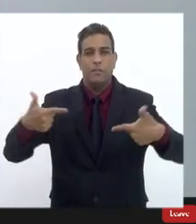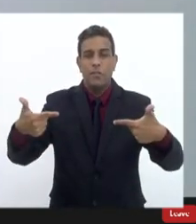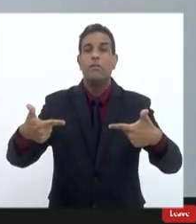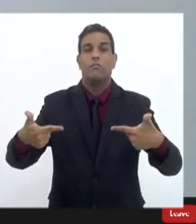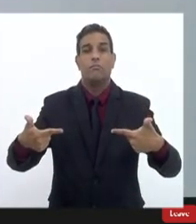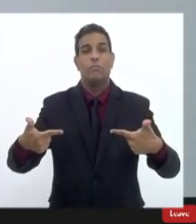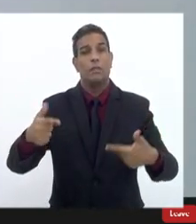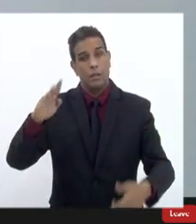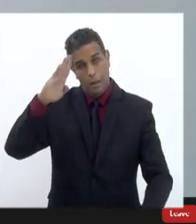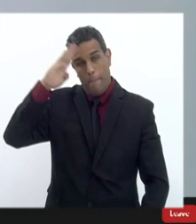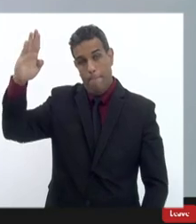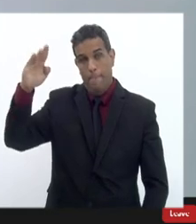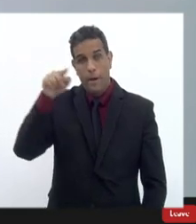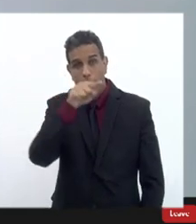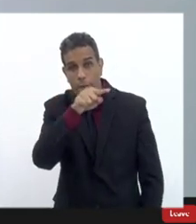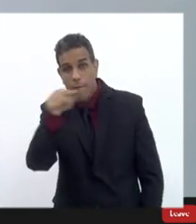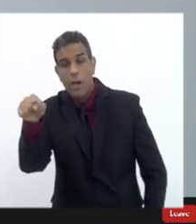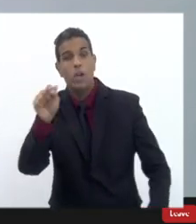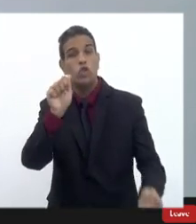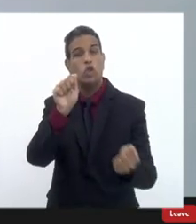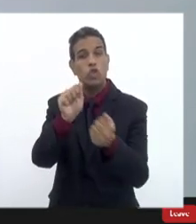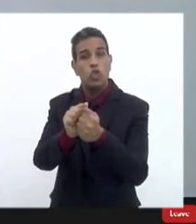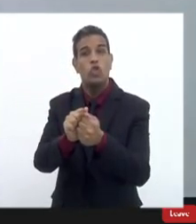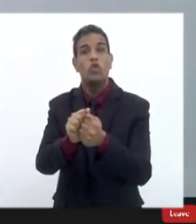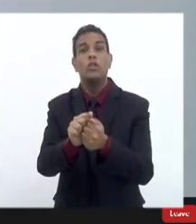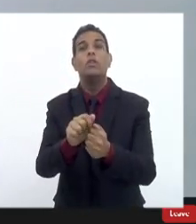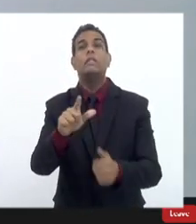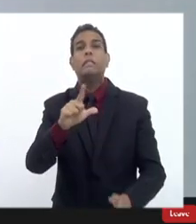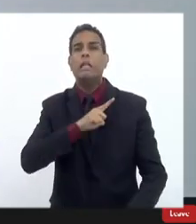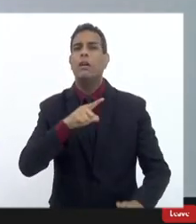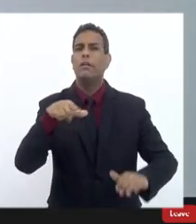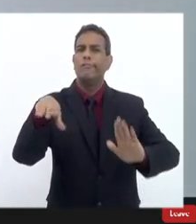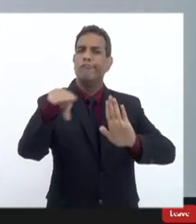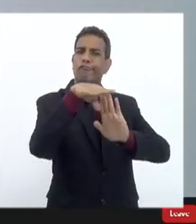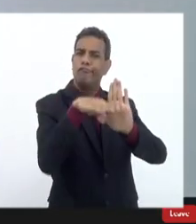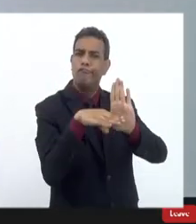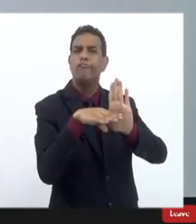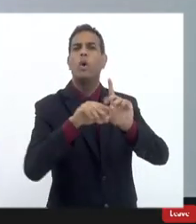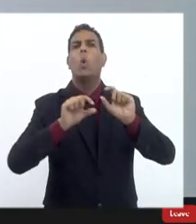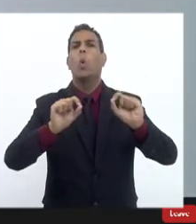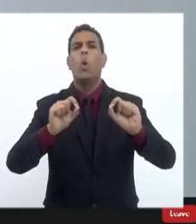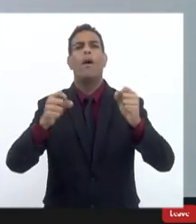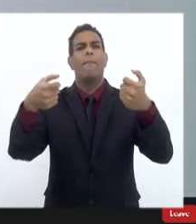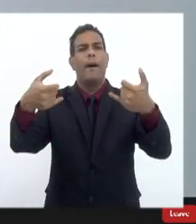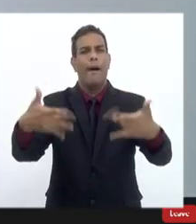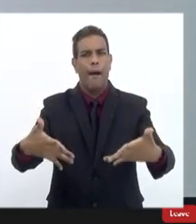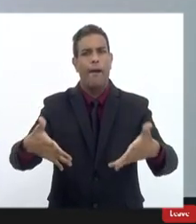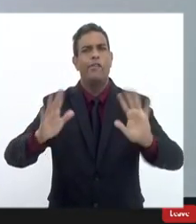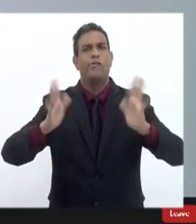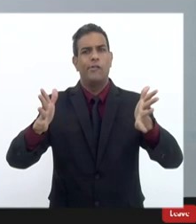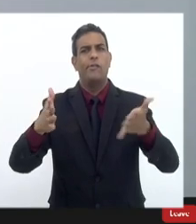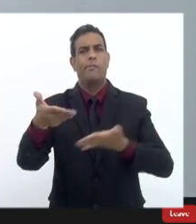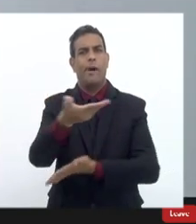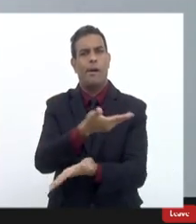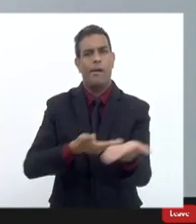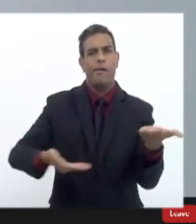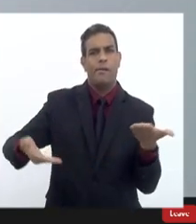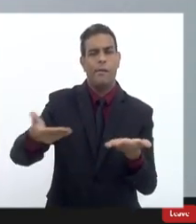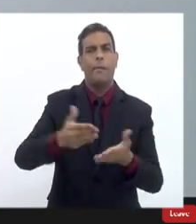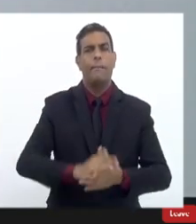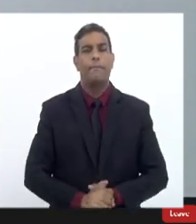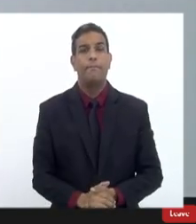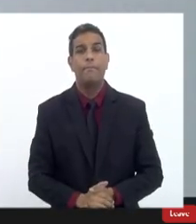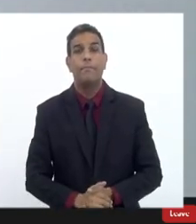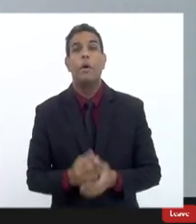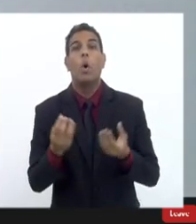E também, principalmente, pensar, junto à SEDUC, de cumprir uma importante tarefa que foi falado foi colocado na fala anterior à minha,